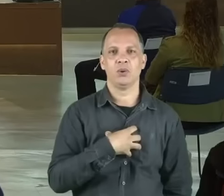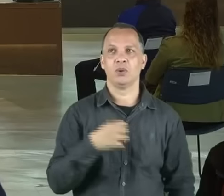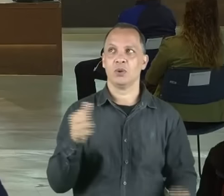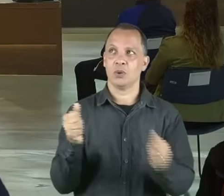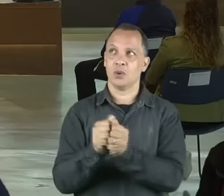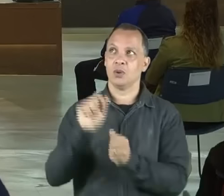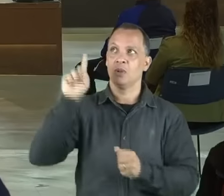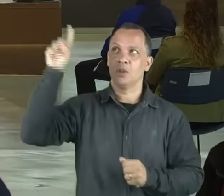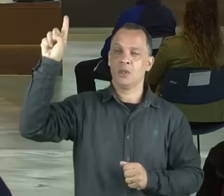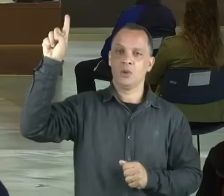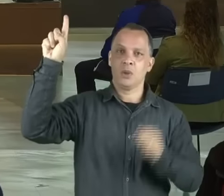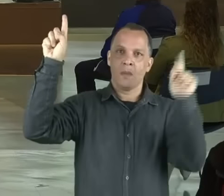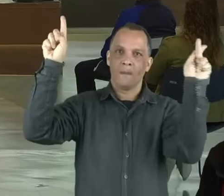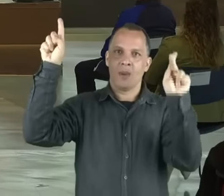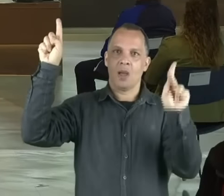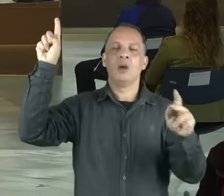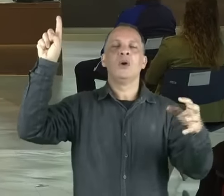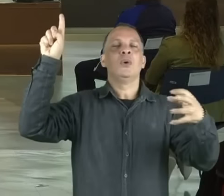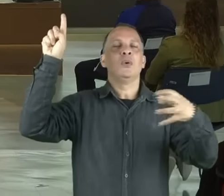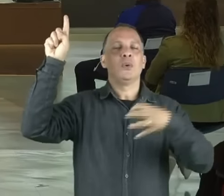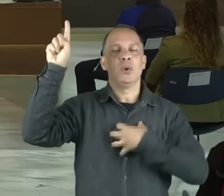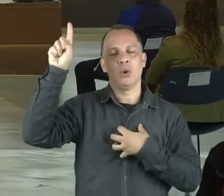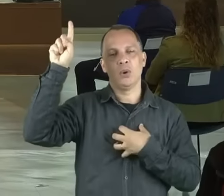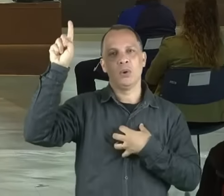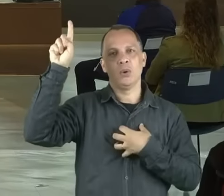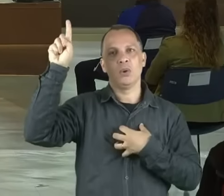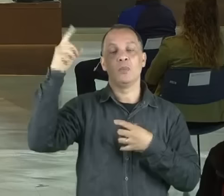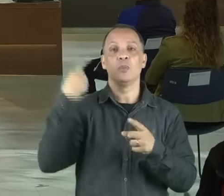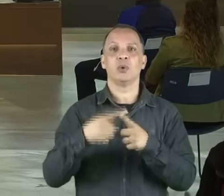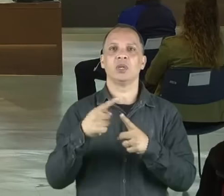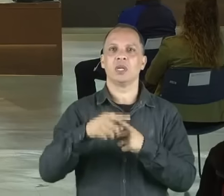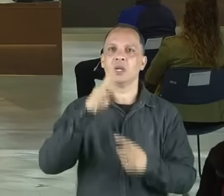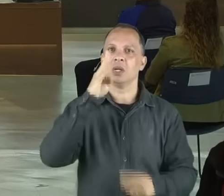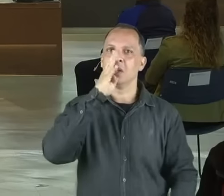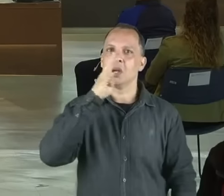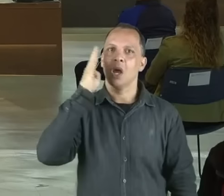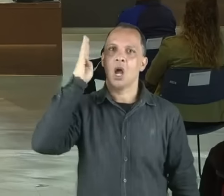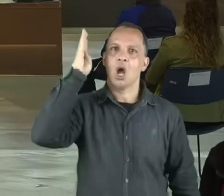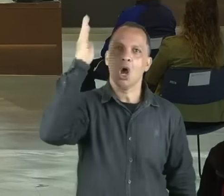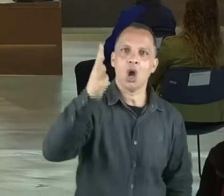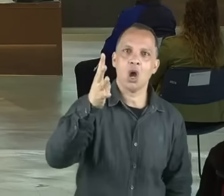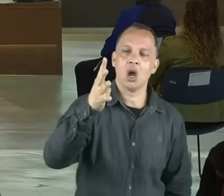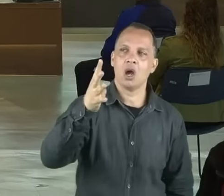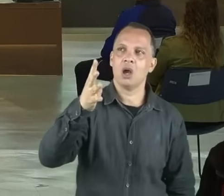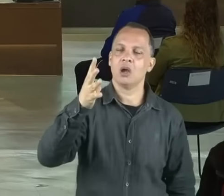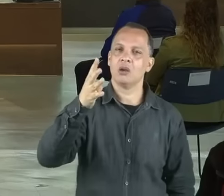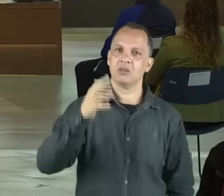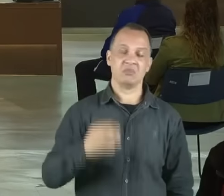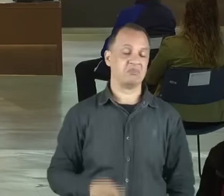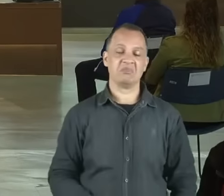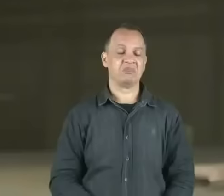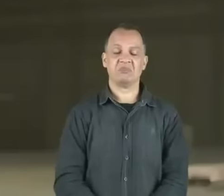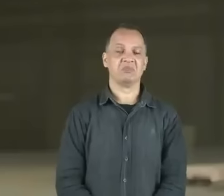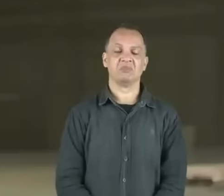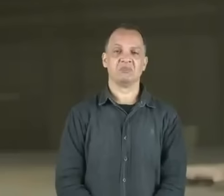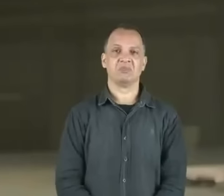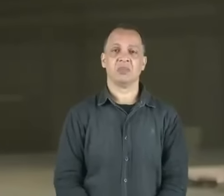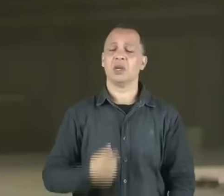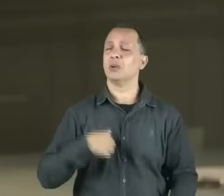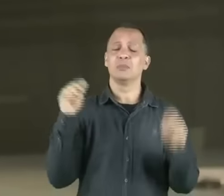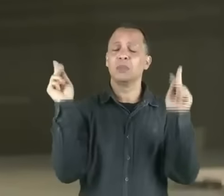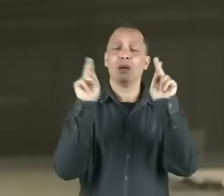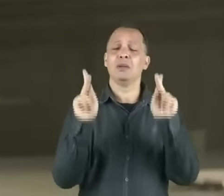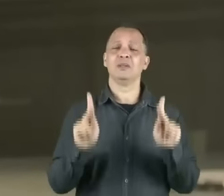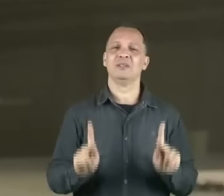nenhuma acusação pesa contra mim nenhuma cobrança de Deus para minha vida eu tenho pai eu tô em